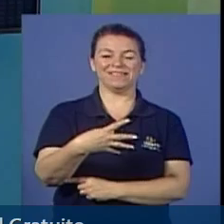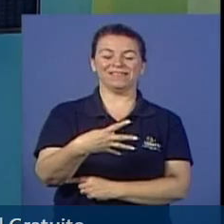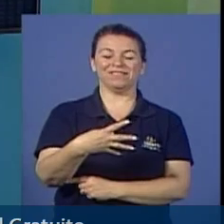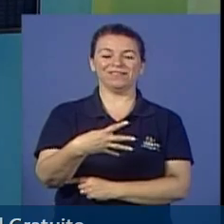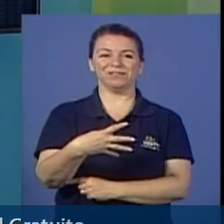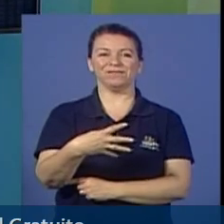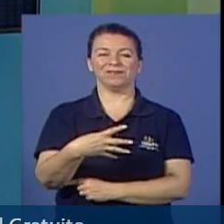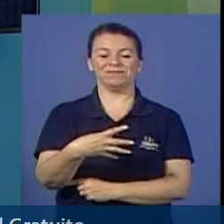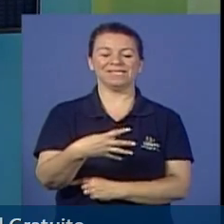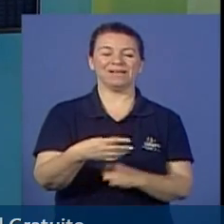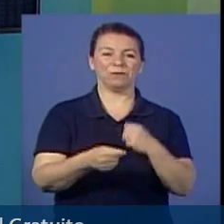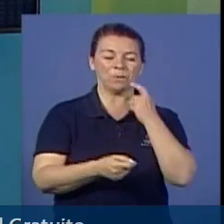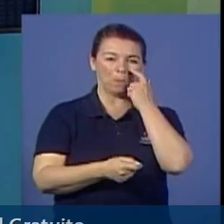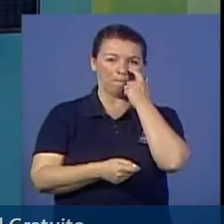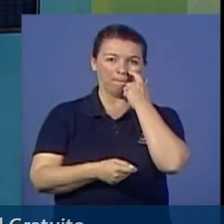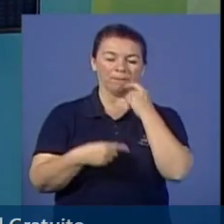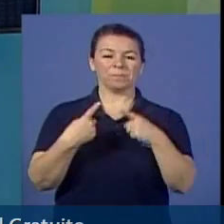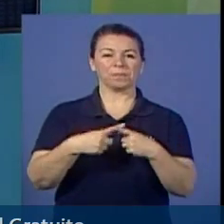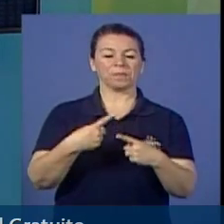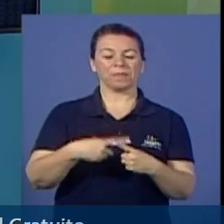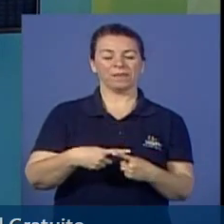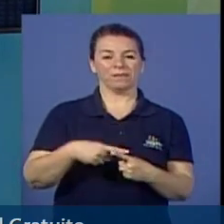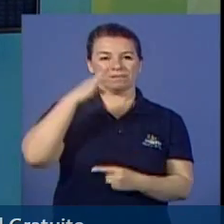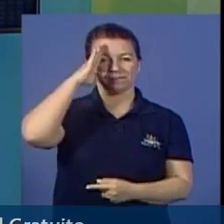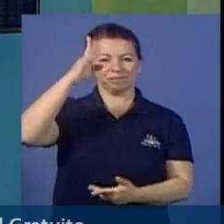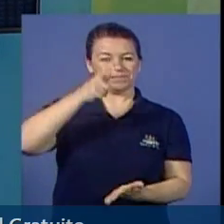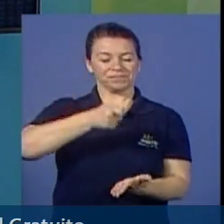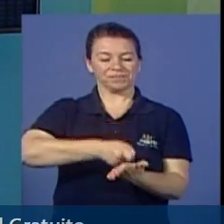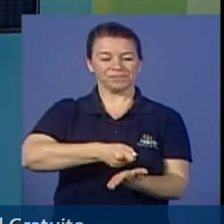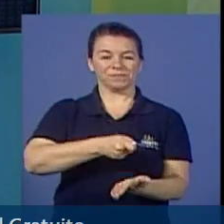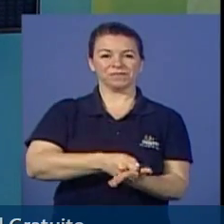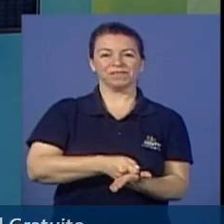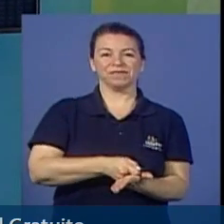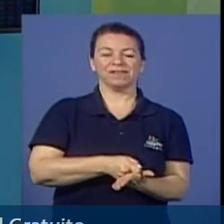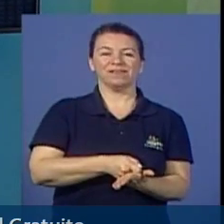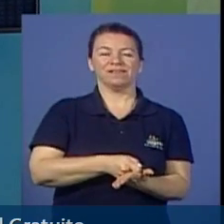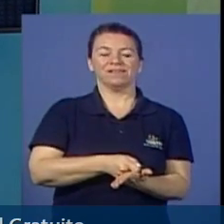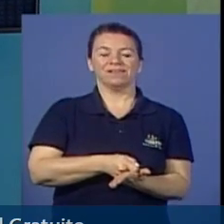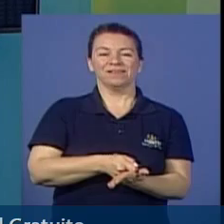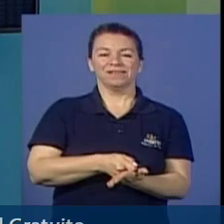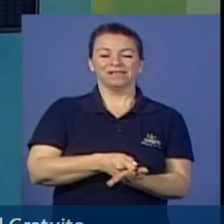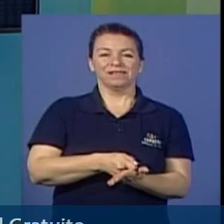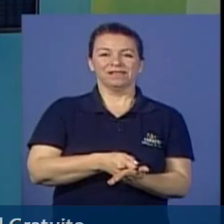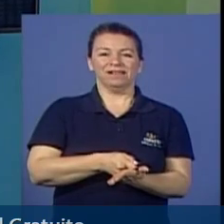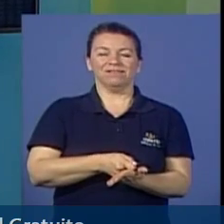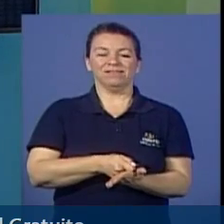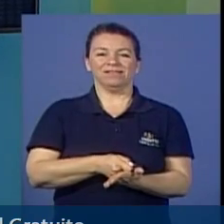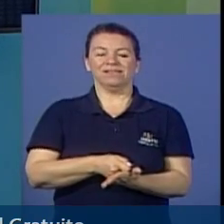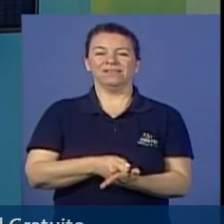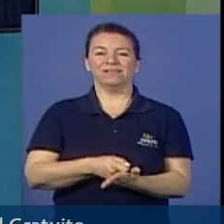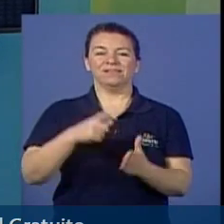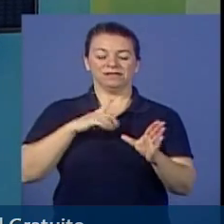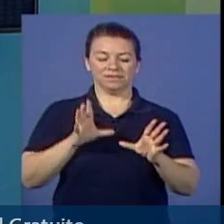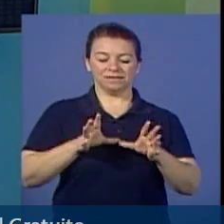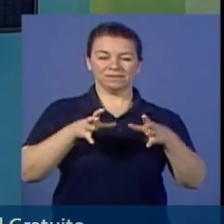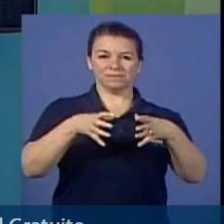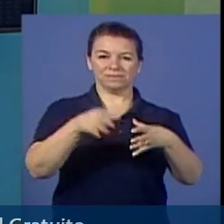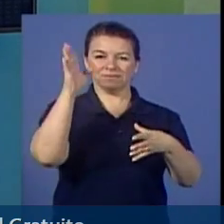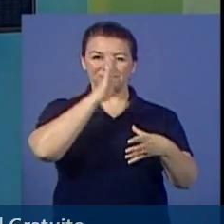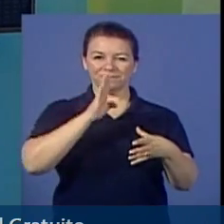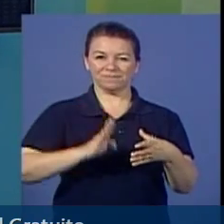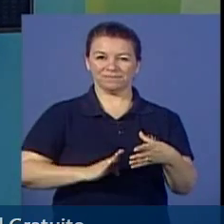E nesse golpe civil militar, os militares vão assumir o poder no Brasil através de uma junta e